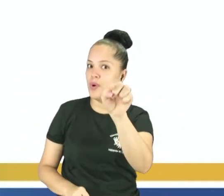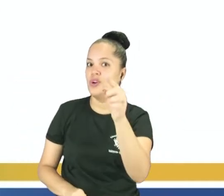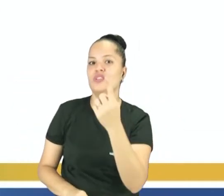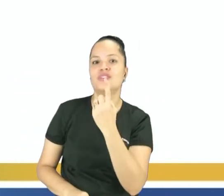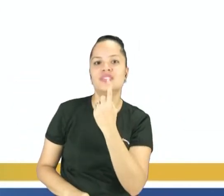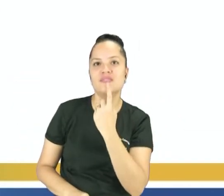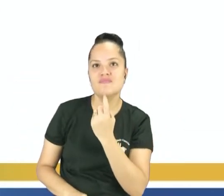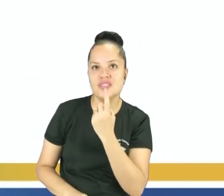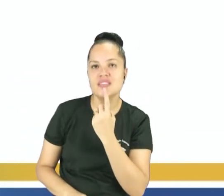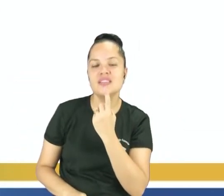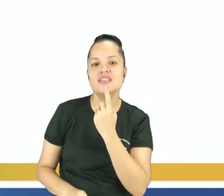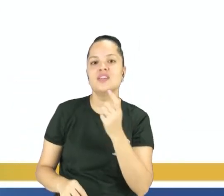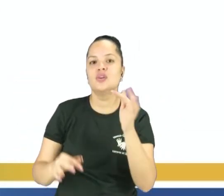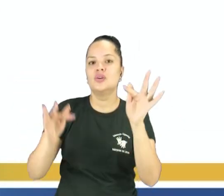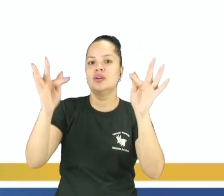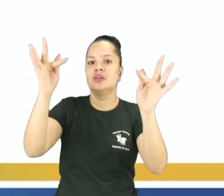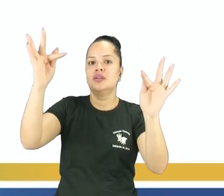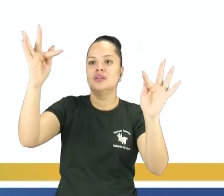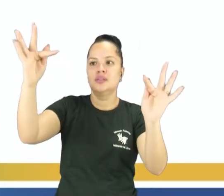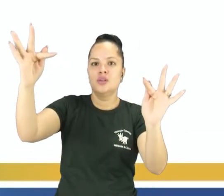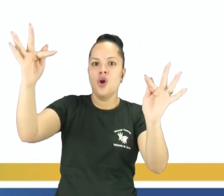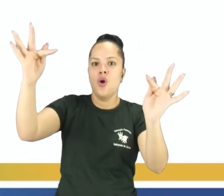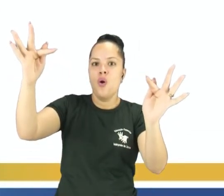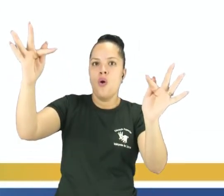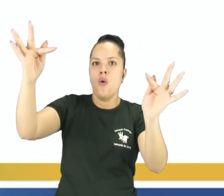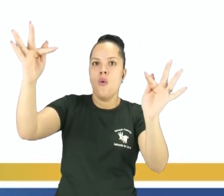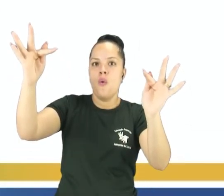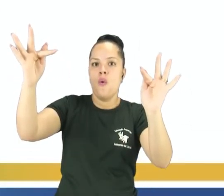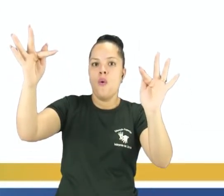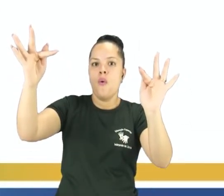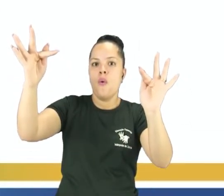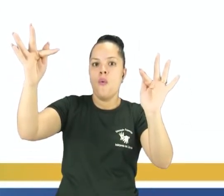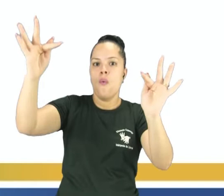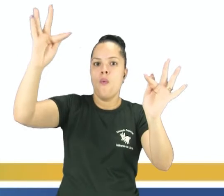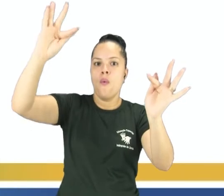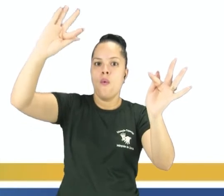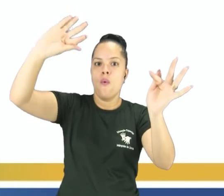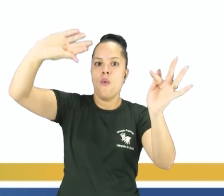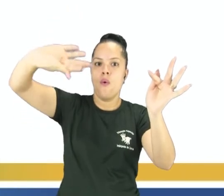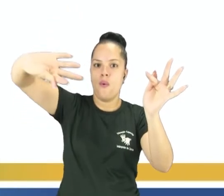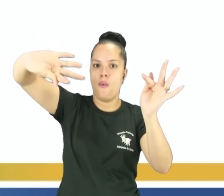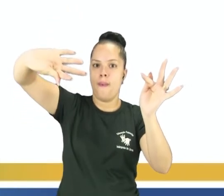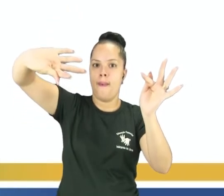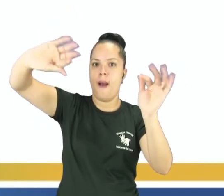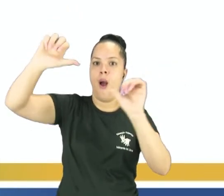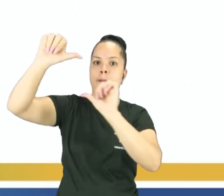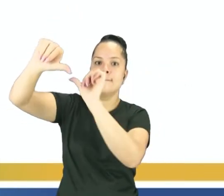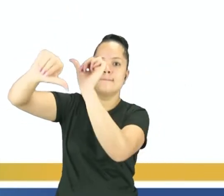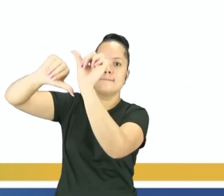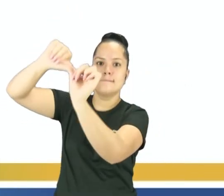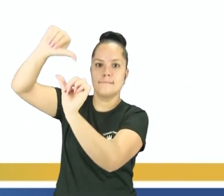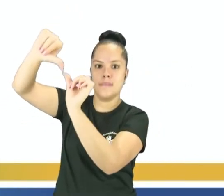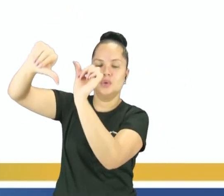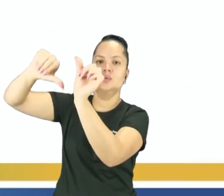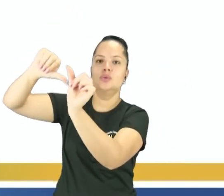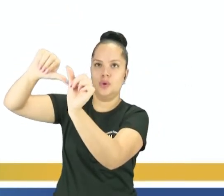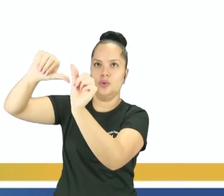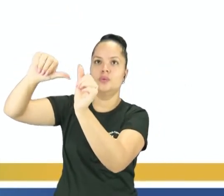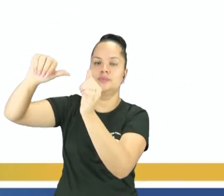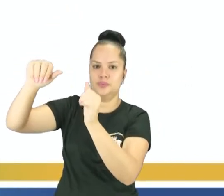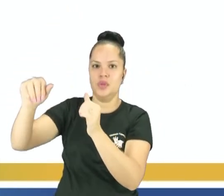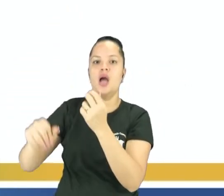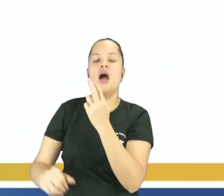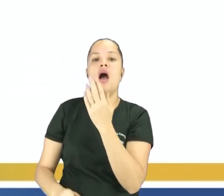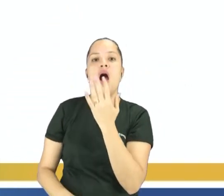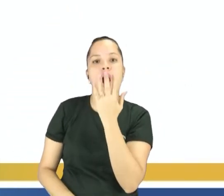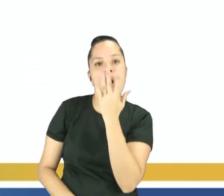Eu rotacionei ele da seguinte forma, rotacionei ele 180 graus no sentido horário e obtive o F